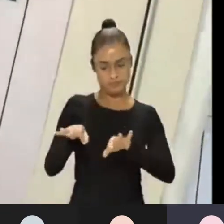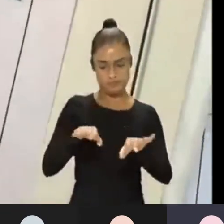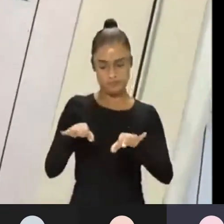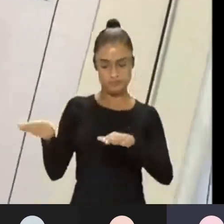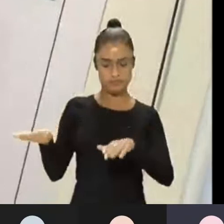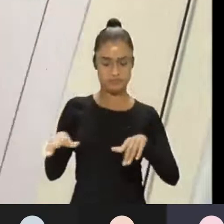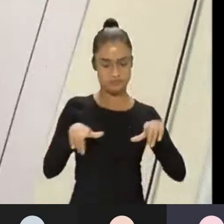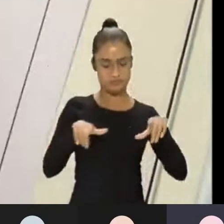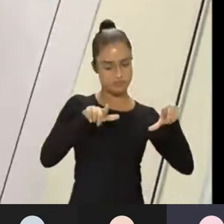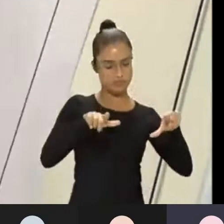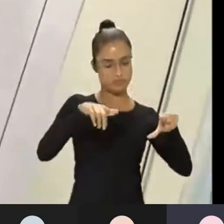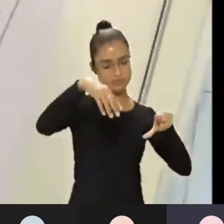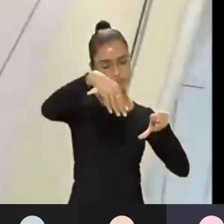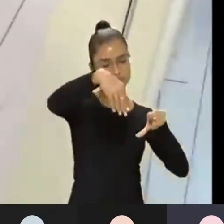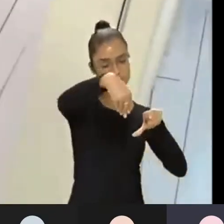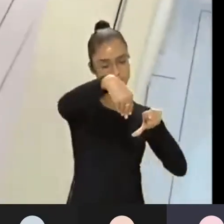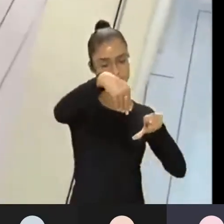na prancheta.